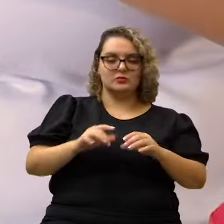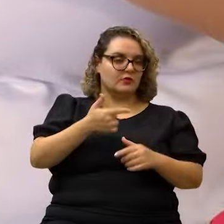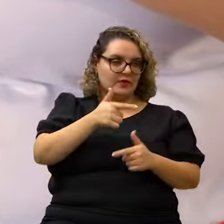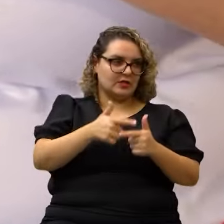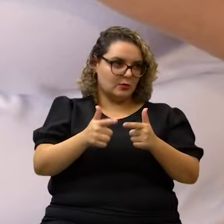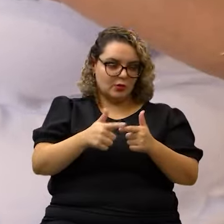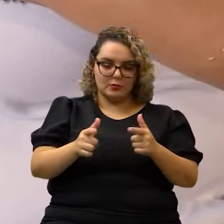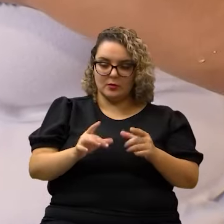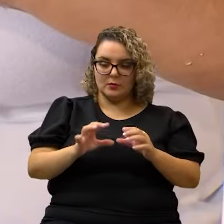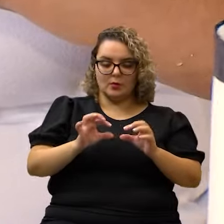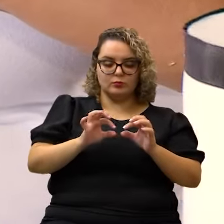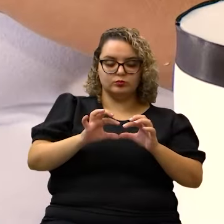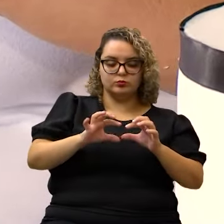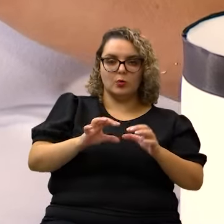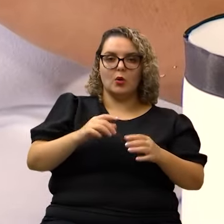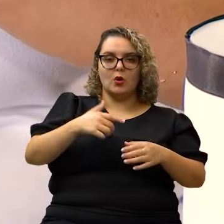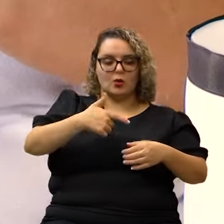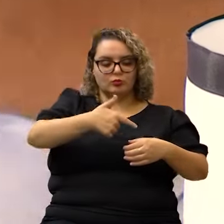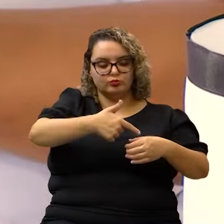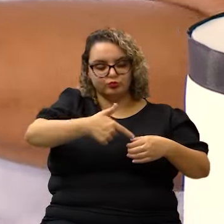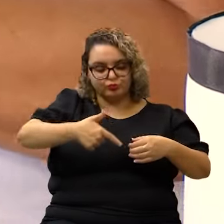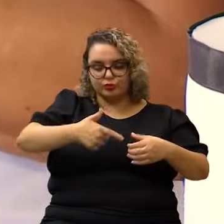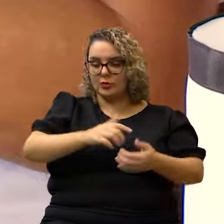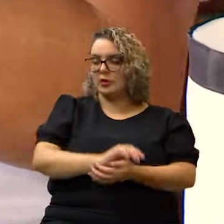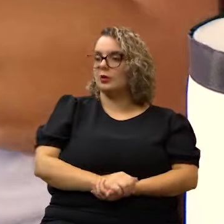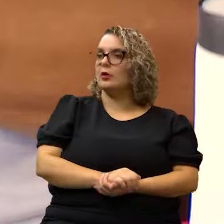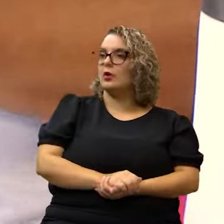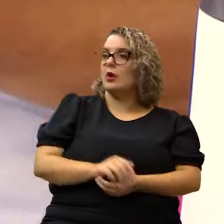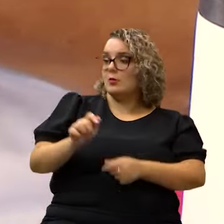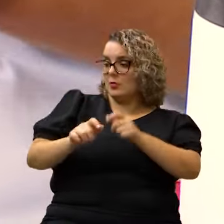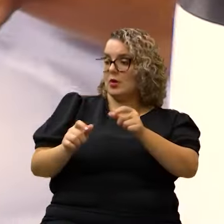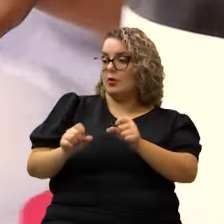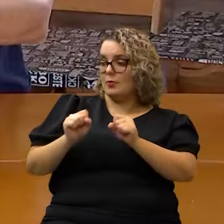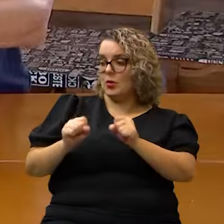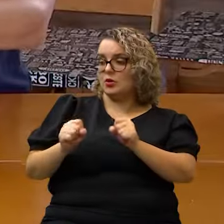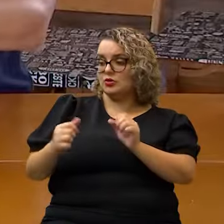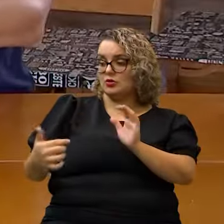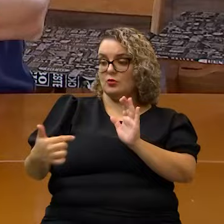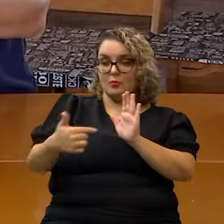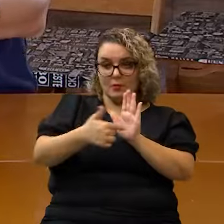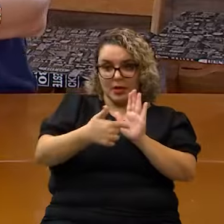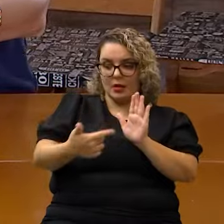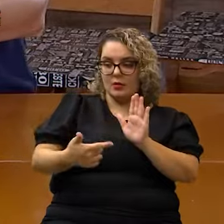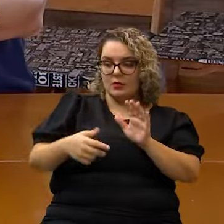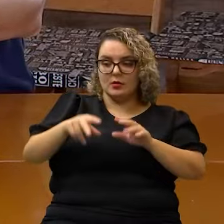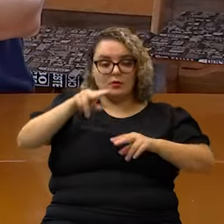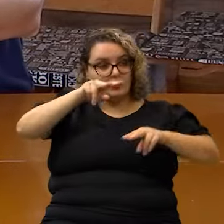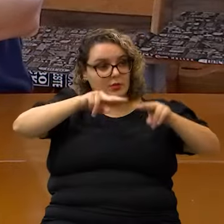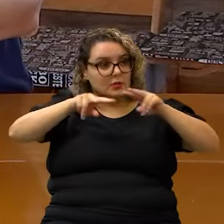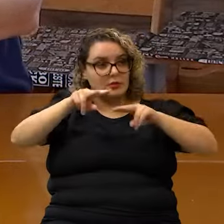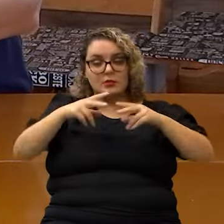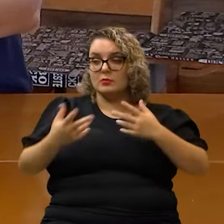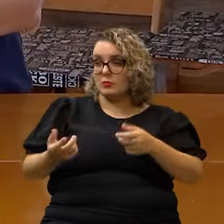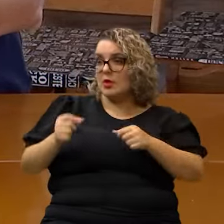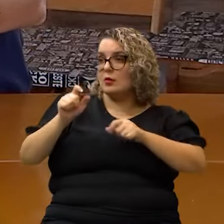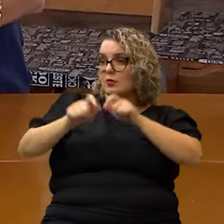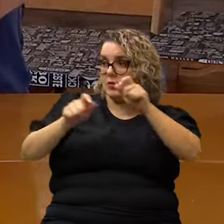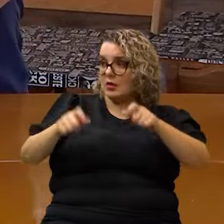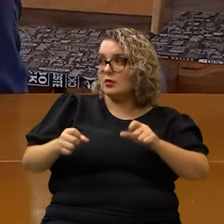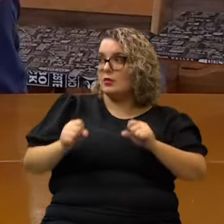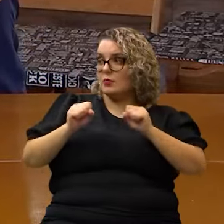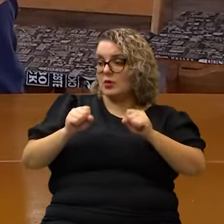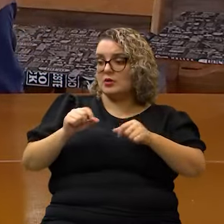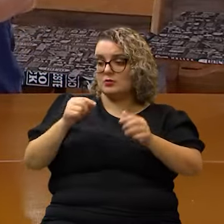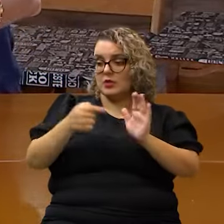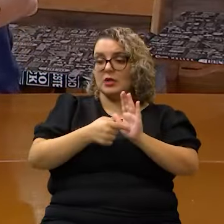dar sinal nenhum de grossura. Então põe um pinguinho de cola. A pessoa de casa pode marcar também, pode, porque você tá fazendo no olhômetro. Com certeza. Mas o